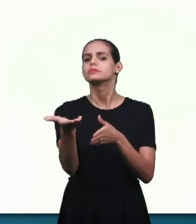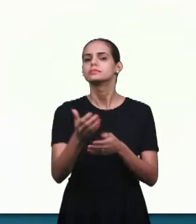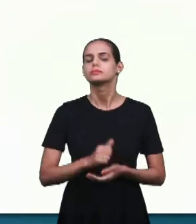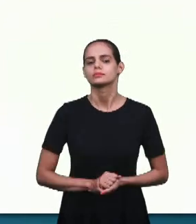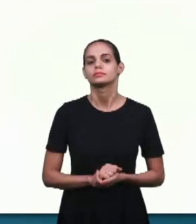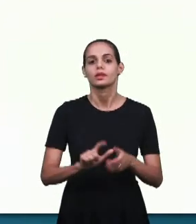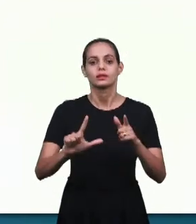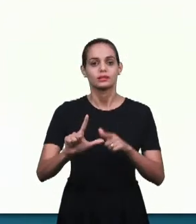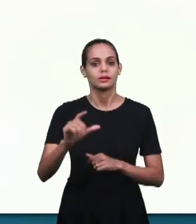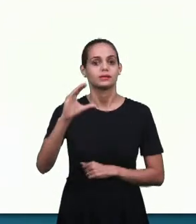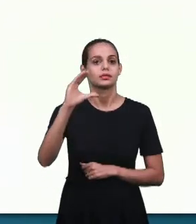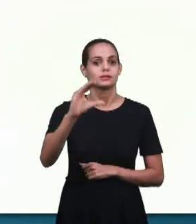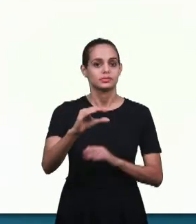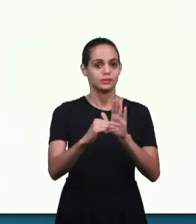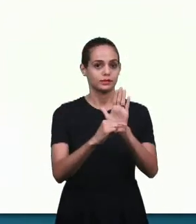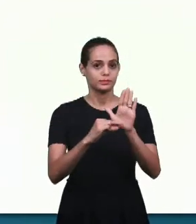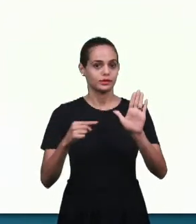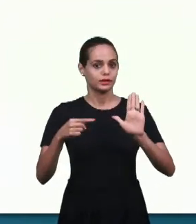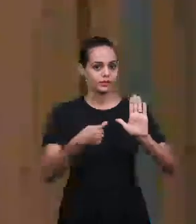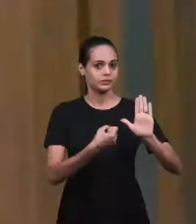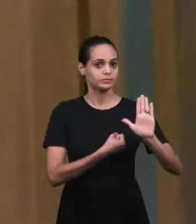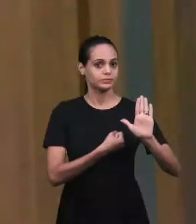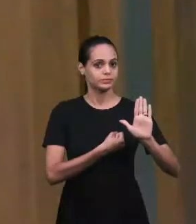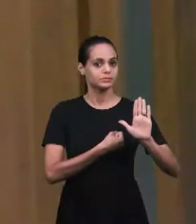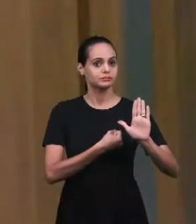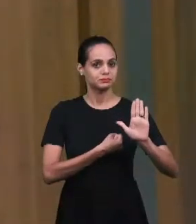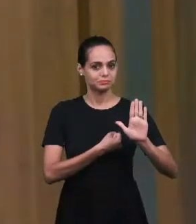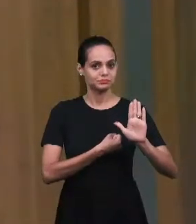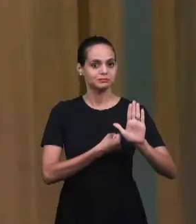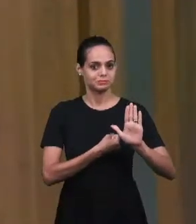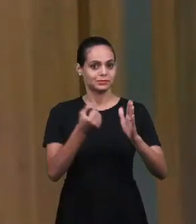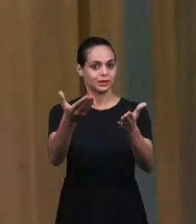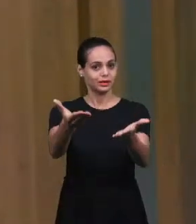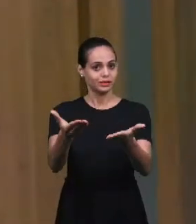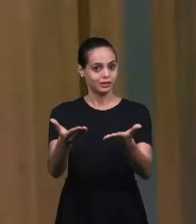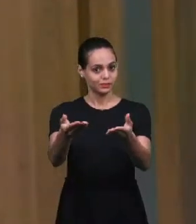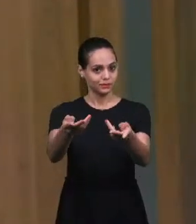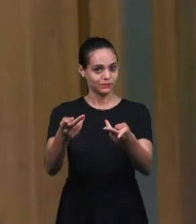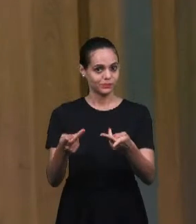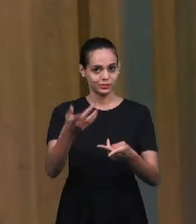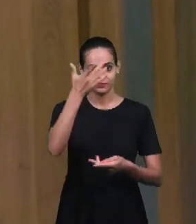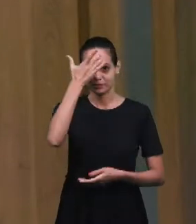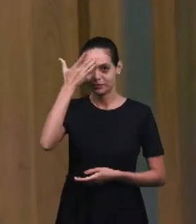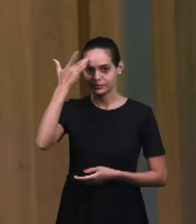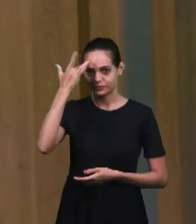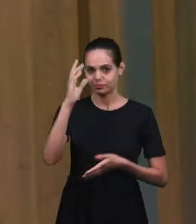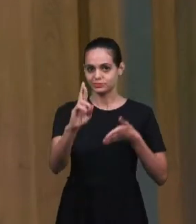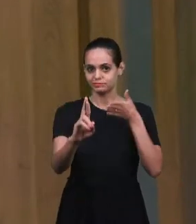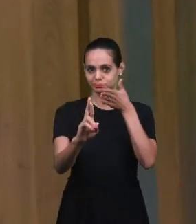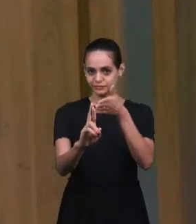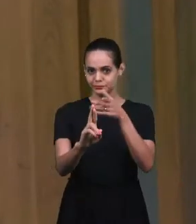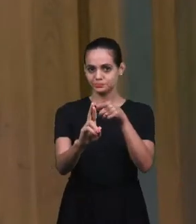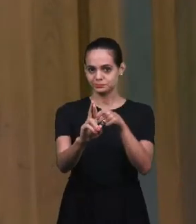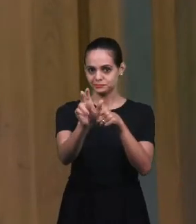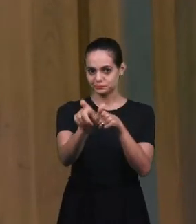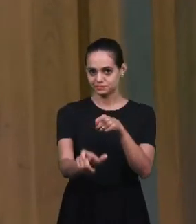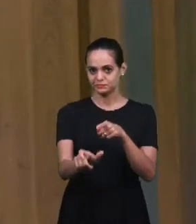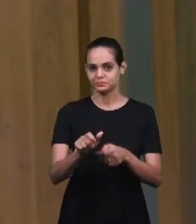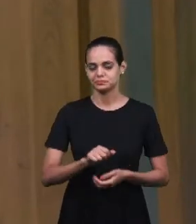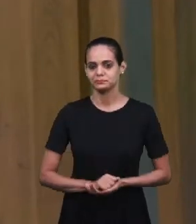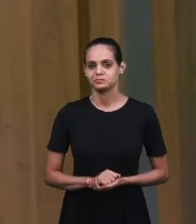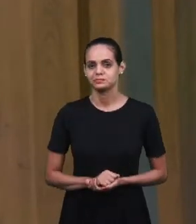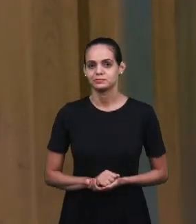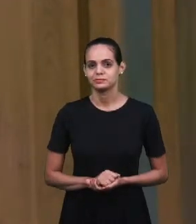o número do versículo no qual esse convite foi dirigido. Então nós vamos à pergunta 4 e a